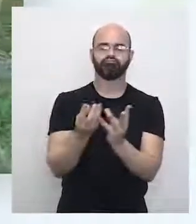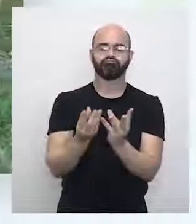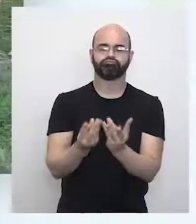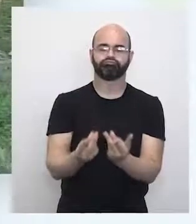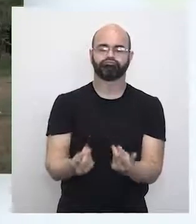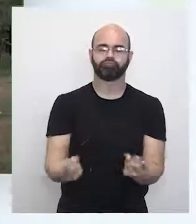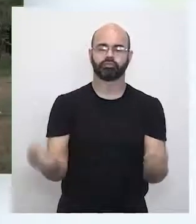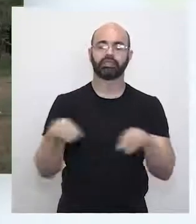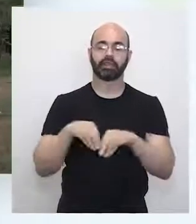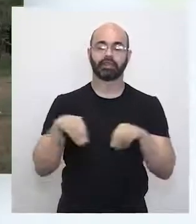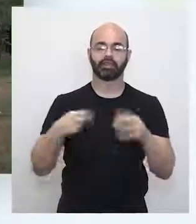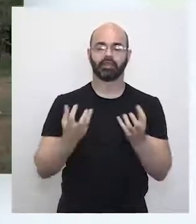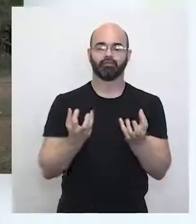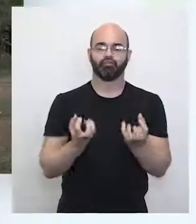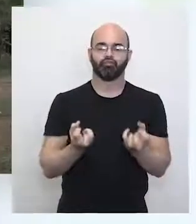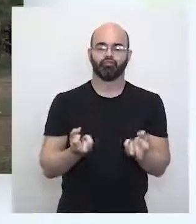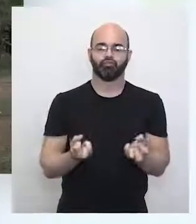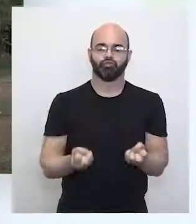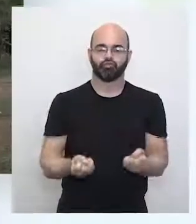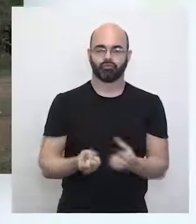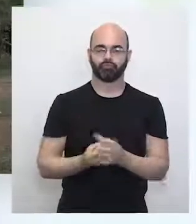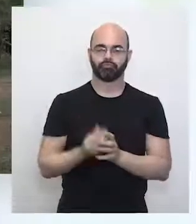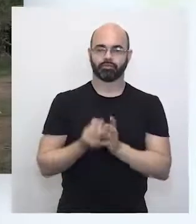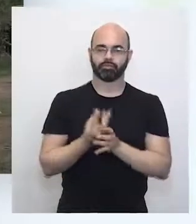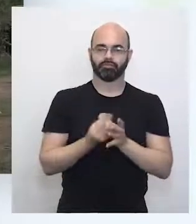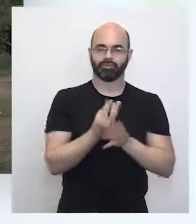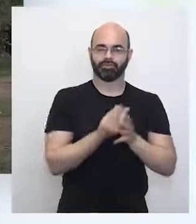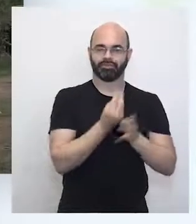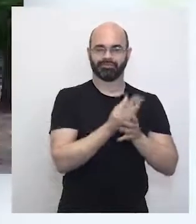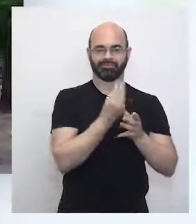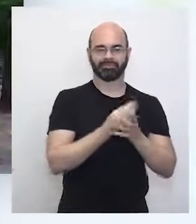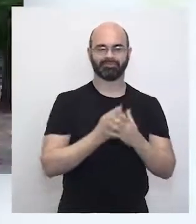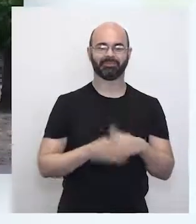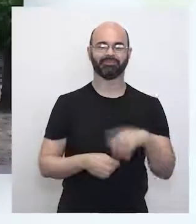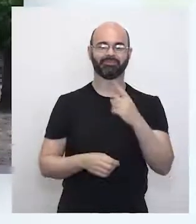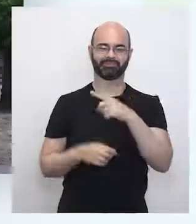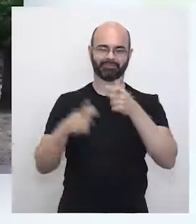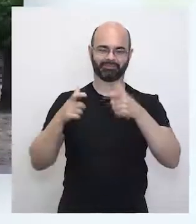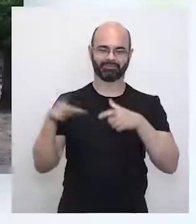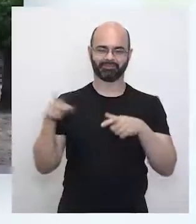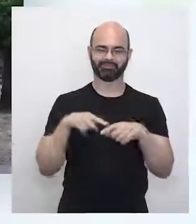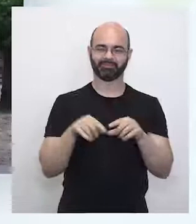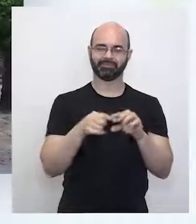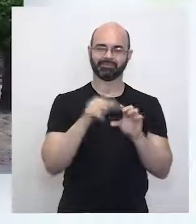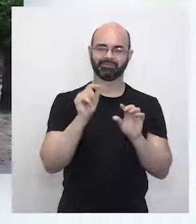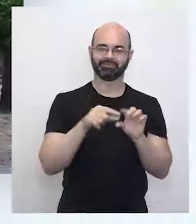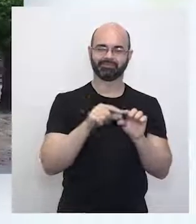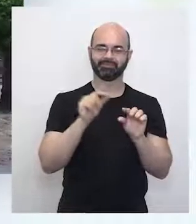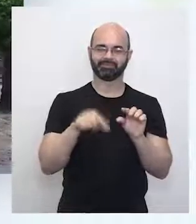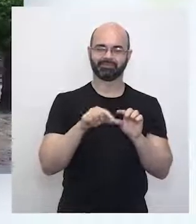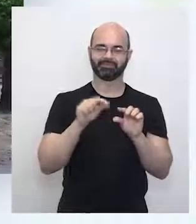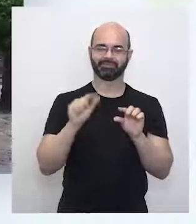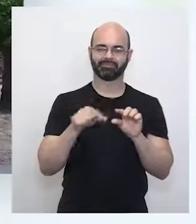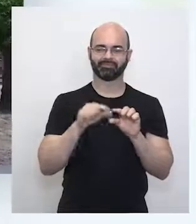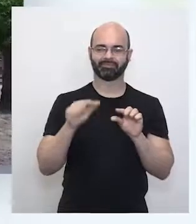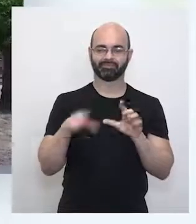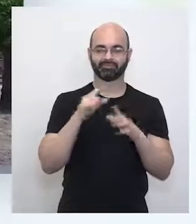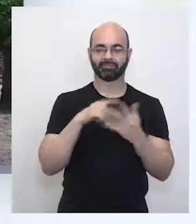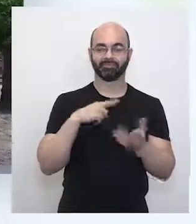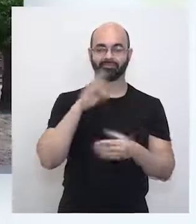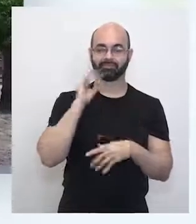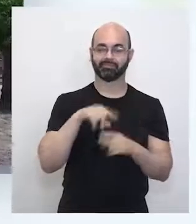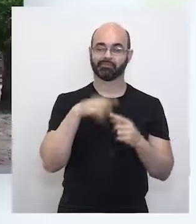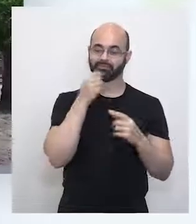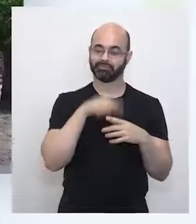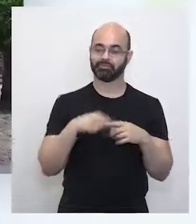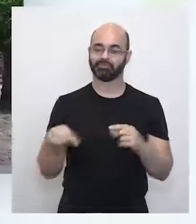terra. Na região central do Maranhão, no Médio Mearim, a semente do babaçu sempre foi garantia de sobrevivência de